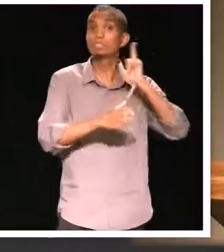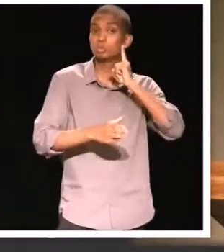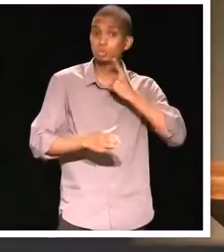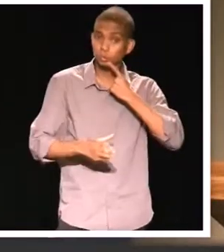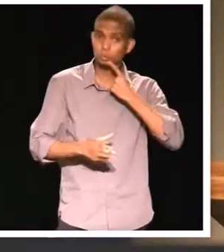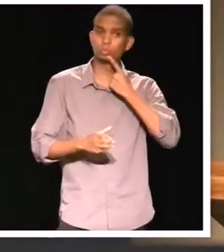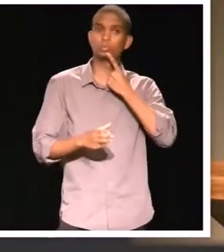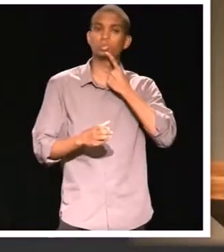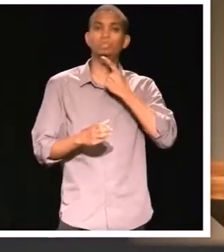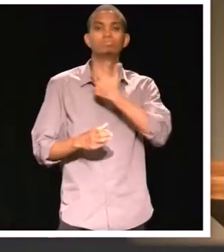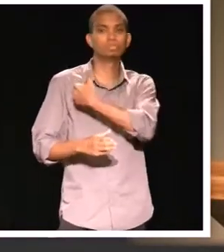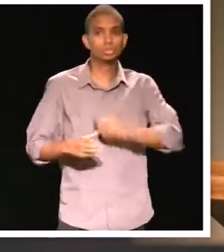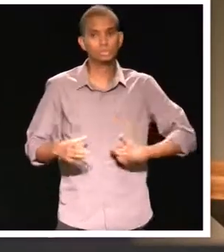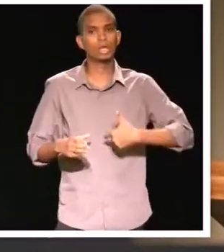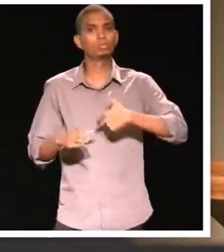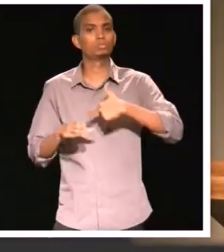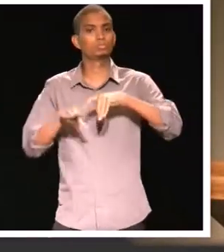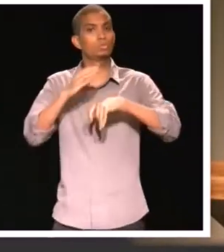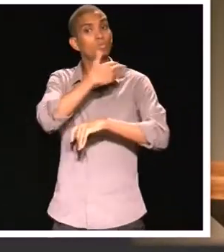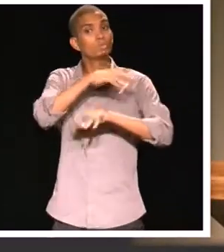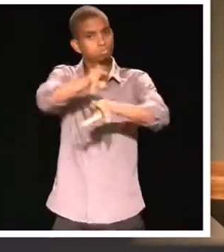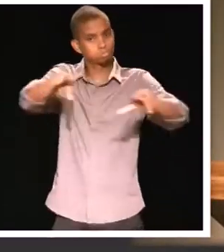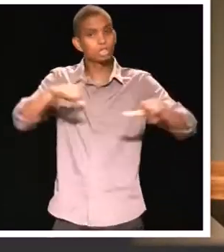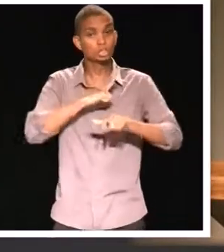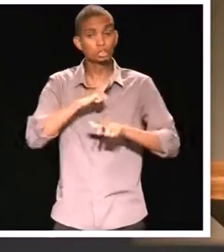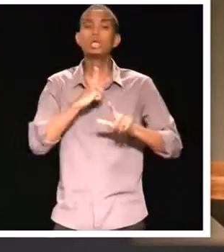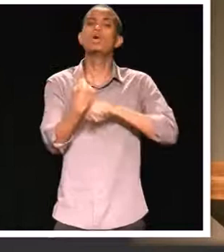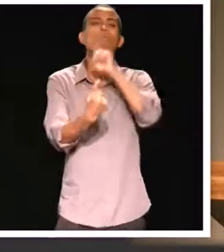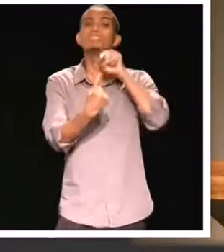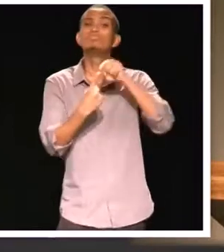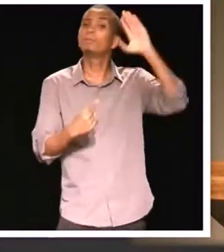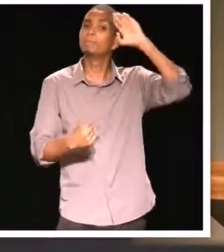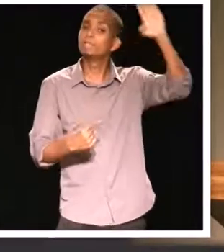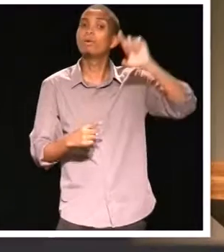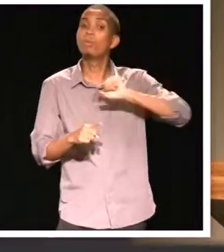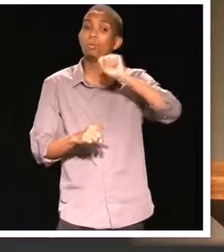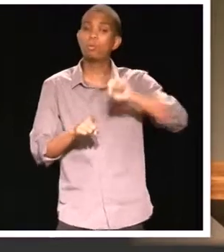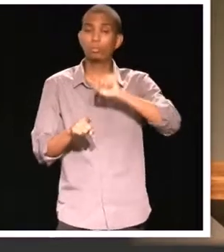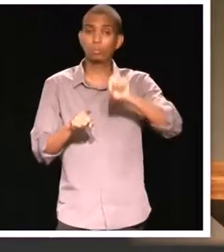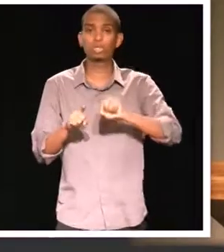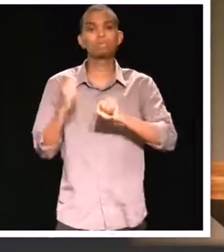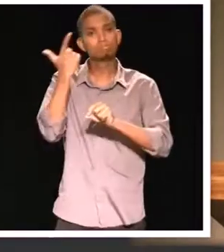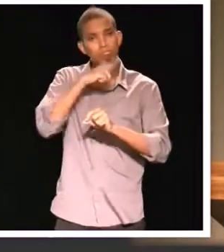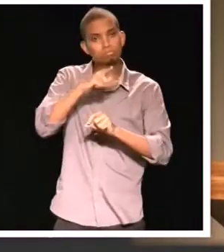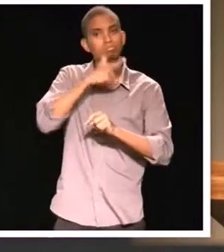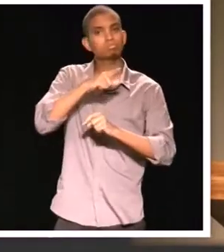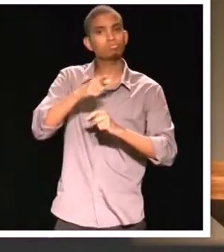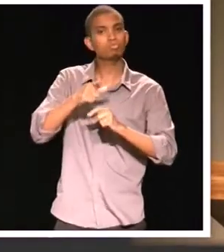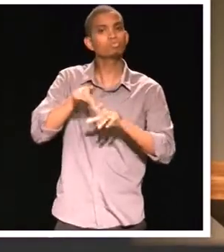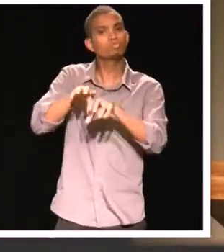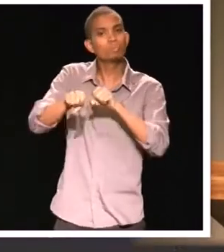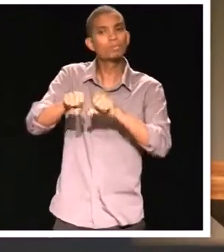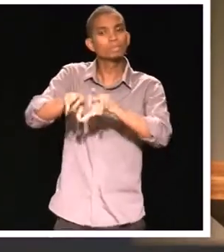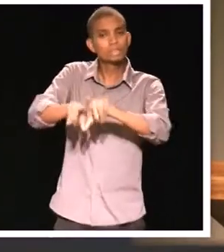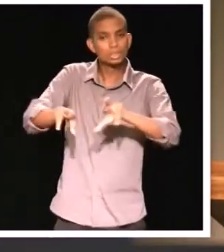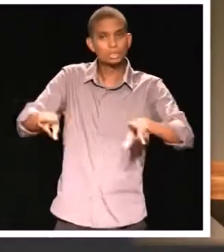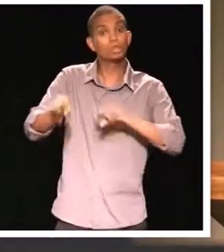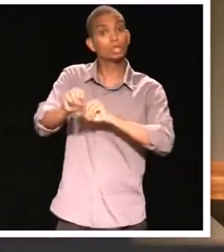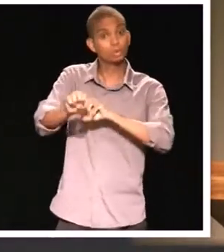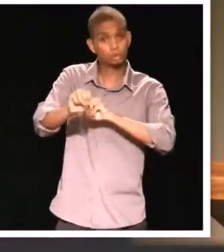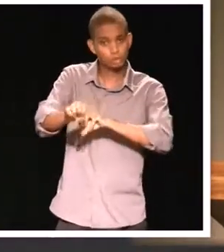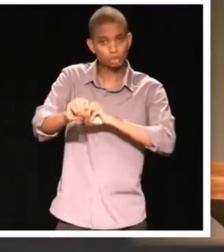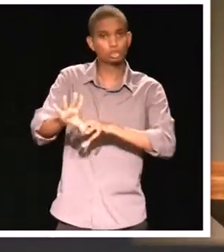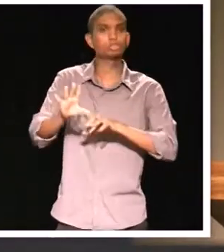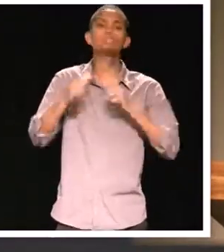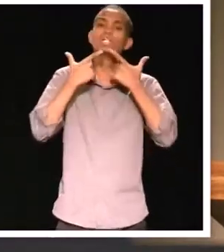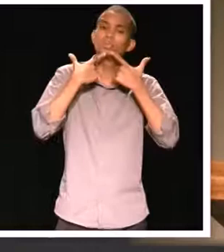aos estados ou aos governos, têm como objetivos principais a formação mediante a experiência educativa de identidades